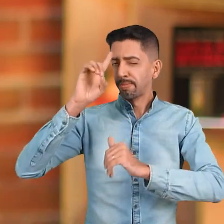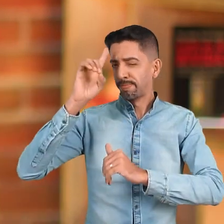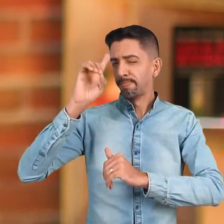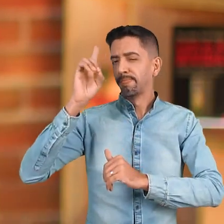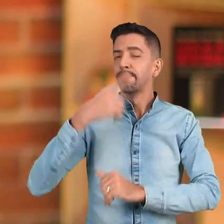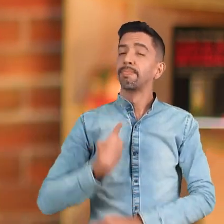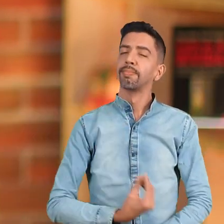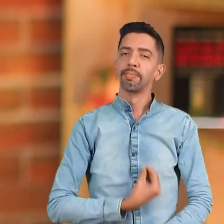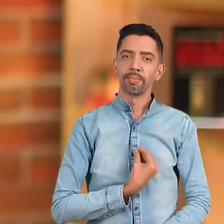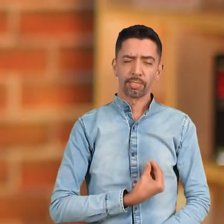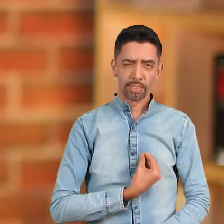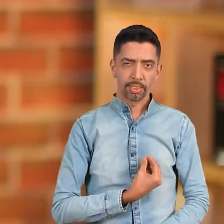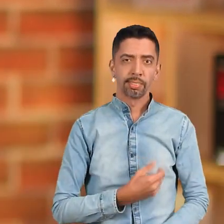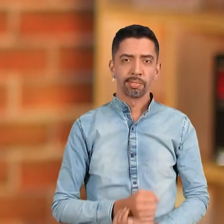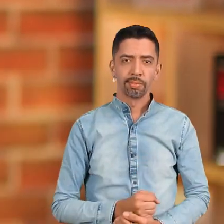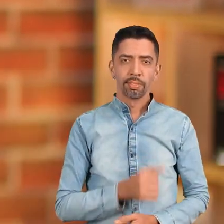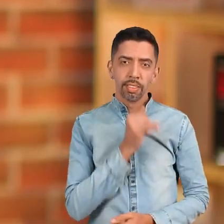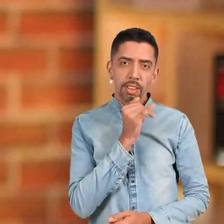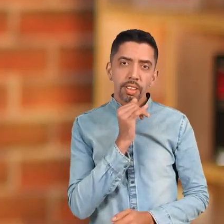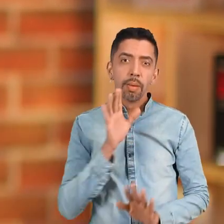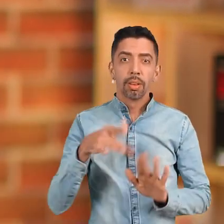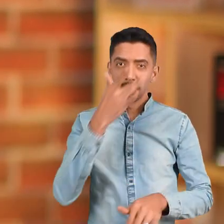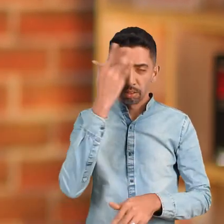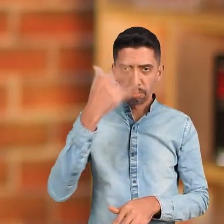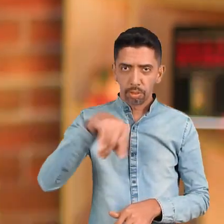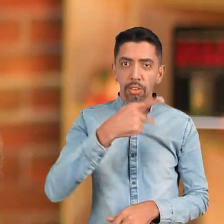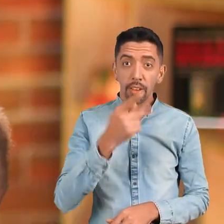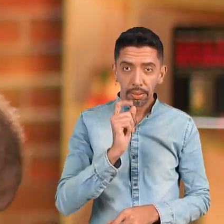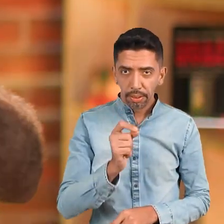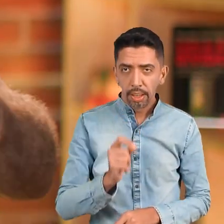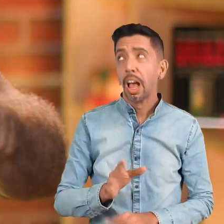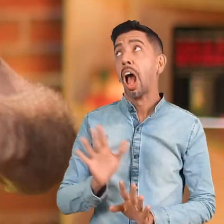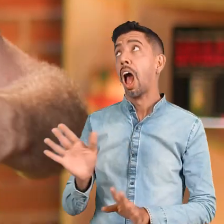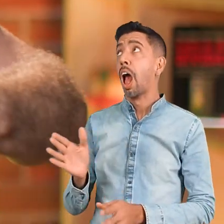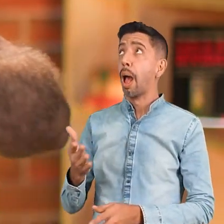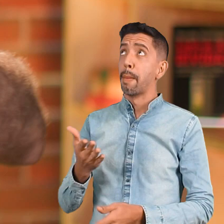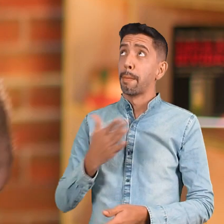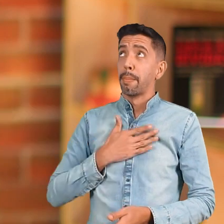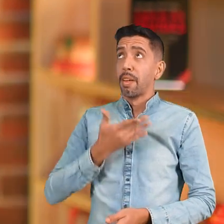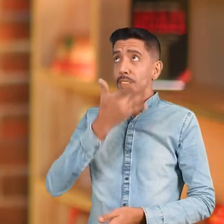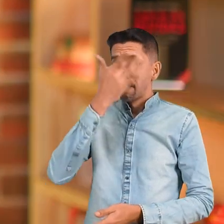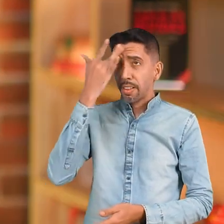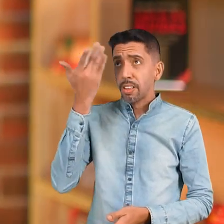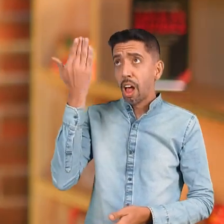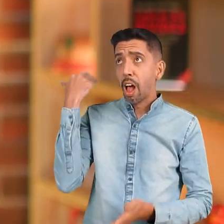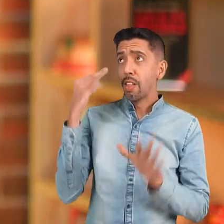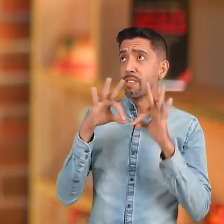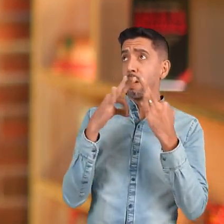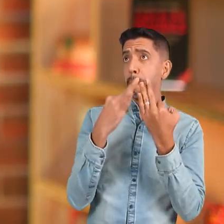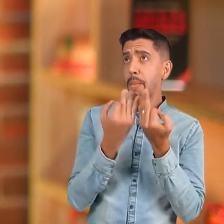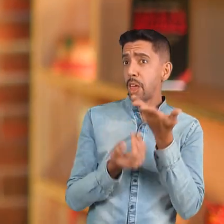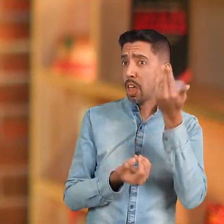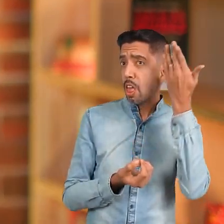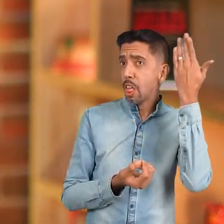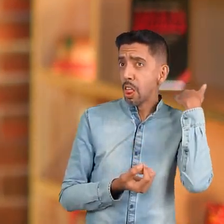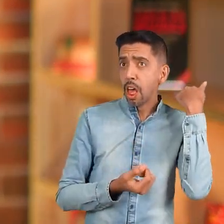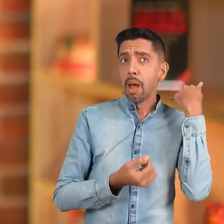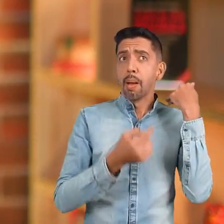Muitas pessoas falam assim, mas os meus antepassados, as crenças financeiras, as crenças